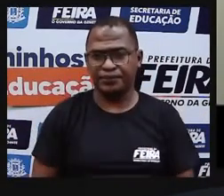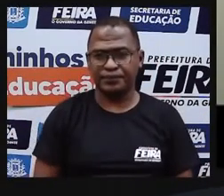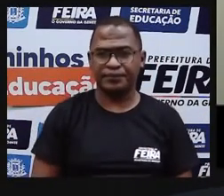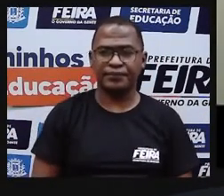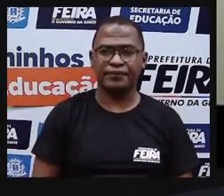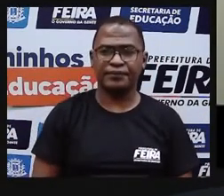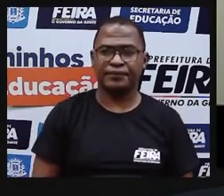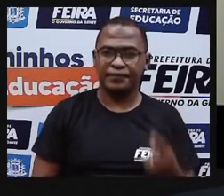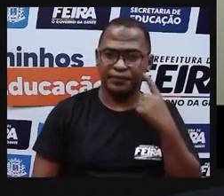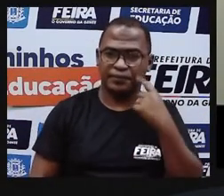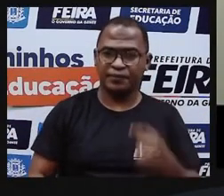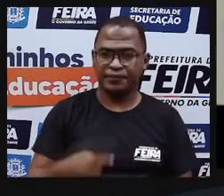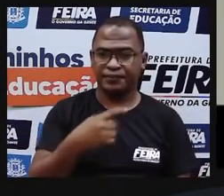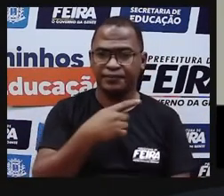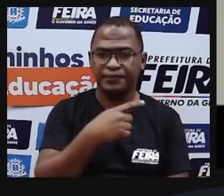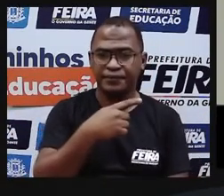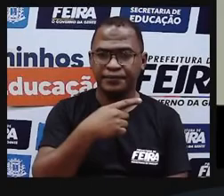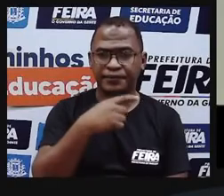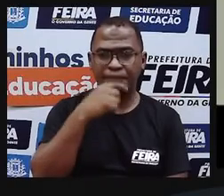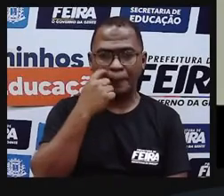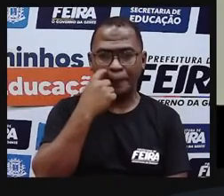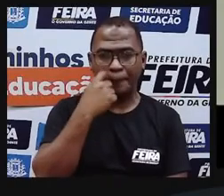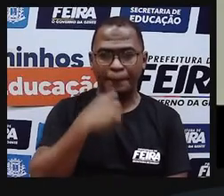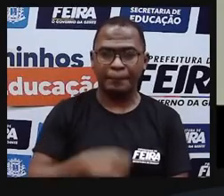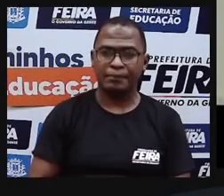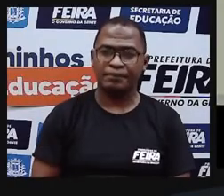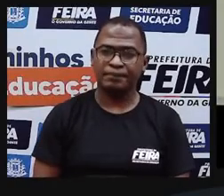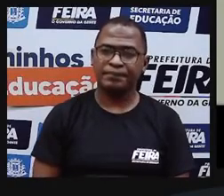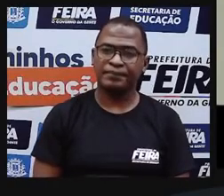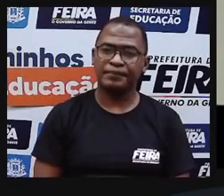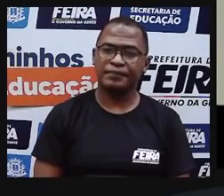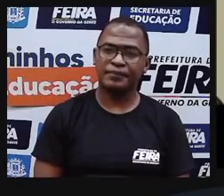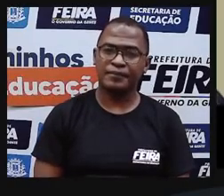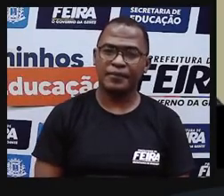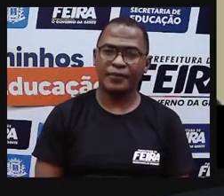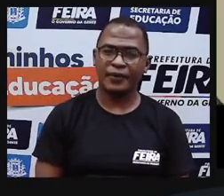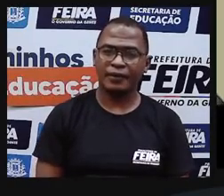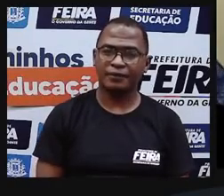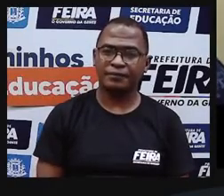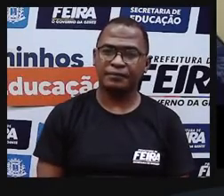Olhar hoje o mundo com os olhos cheios de amor.